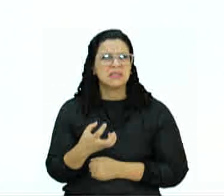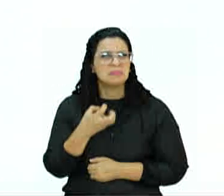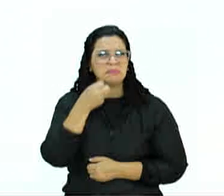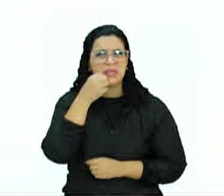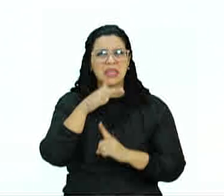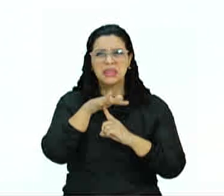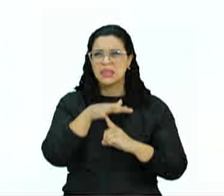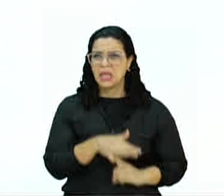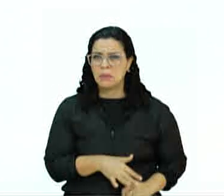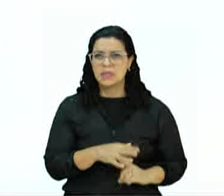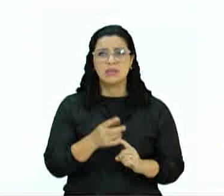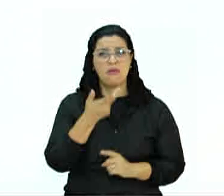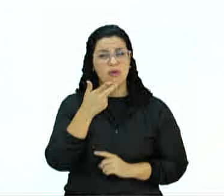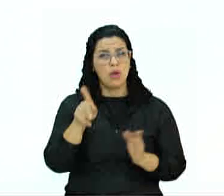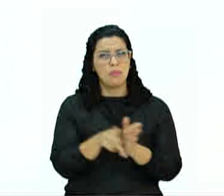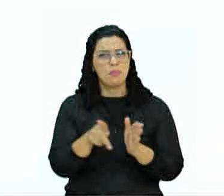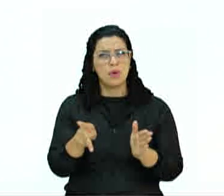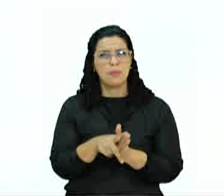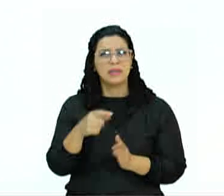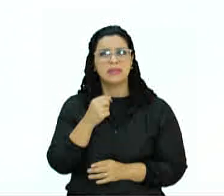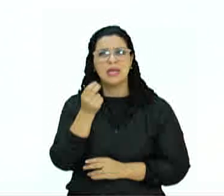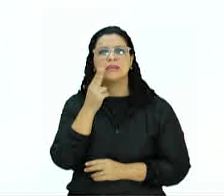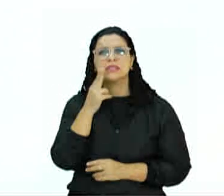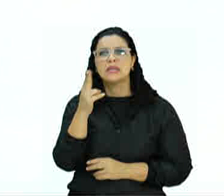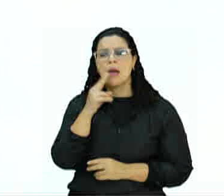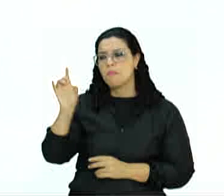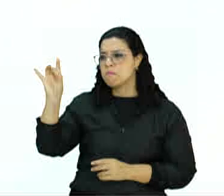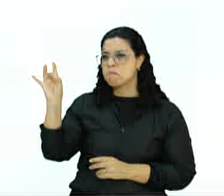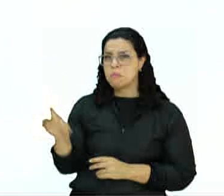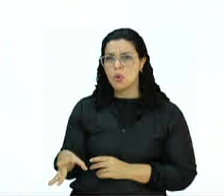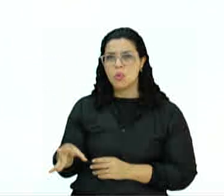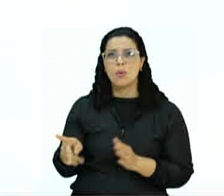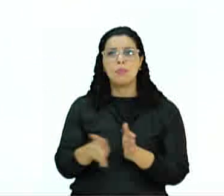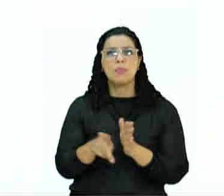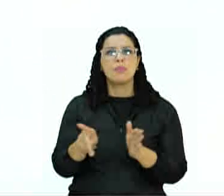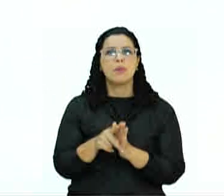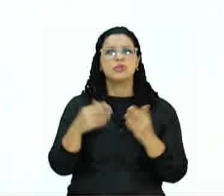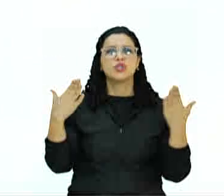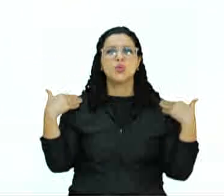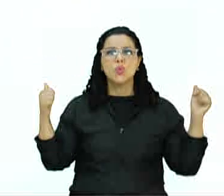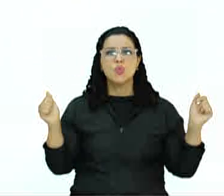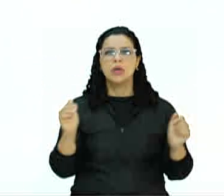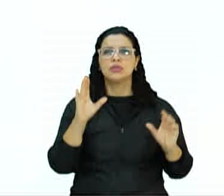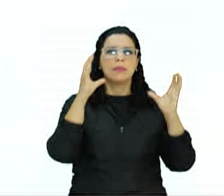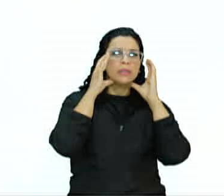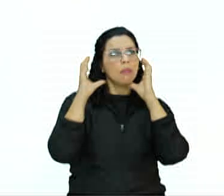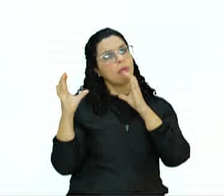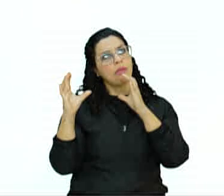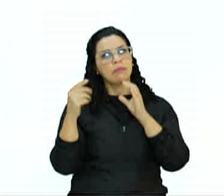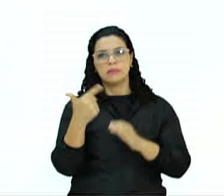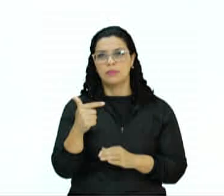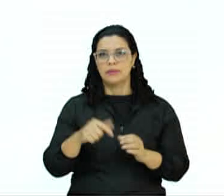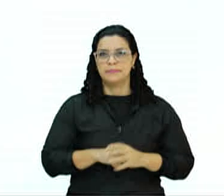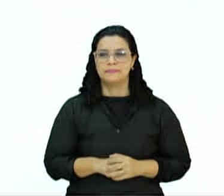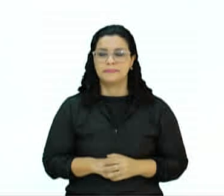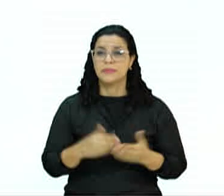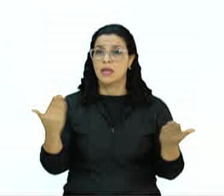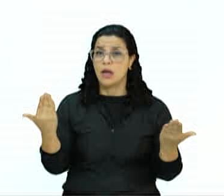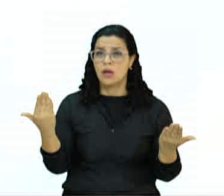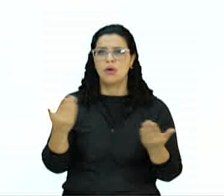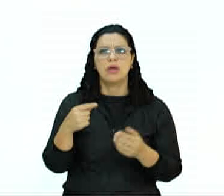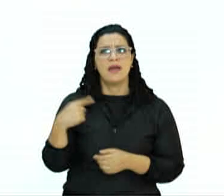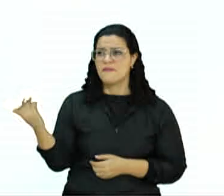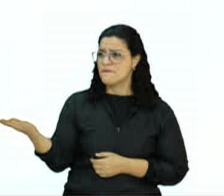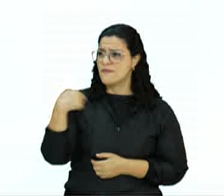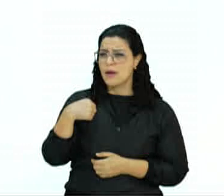deprimente, exclamou ela, atirando a ponta do cigarro na direção de um anjinho de cabeça decepada. Vamos